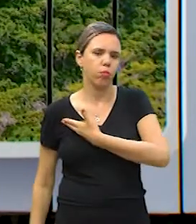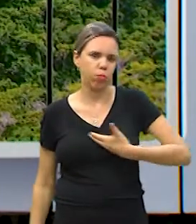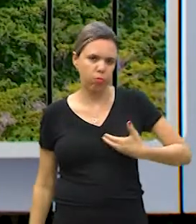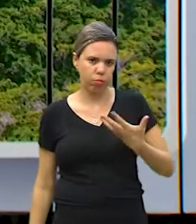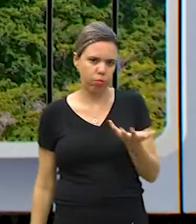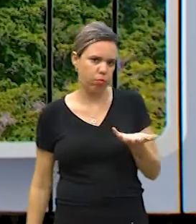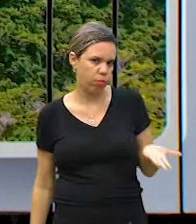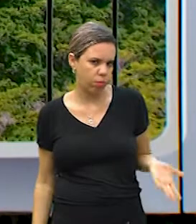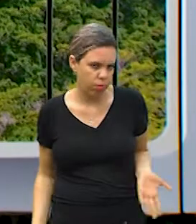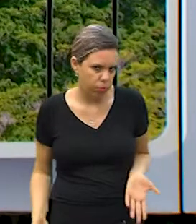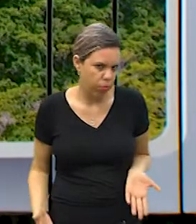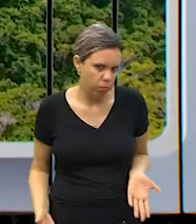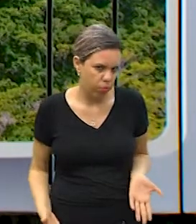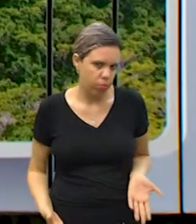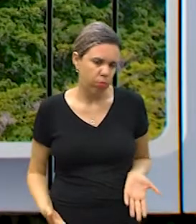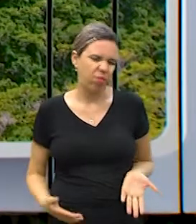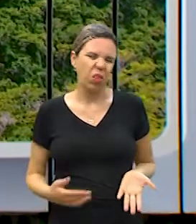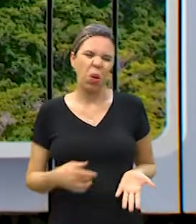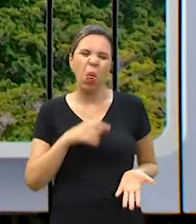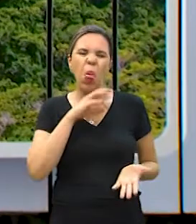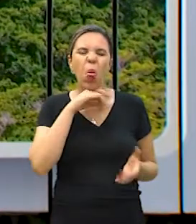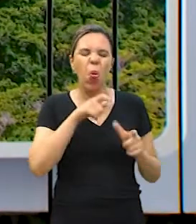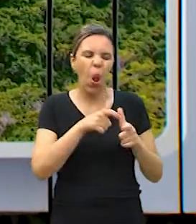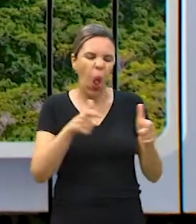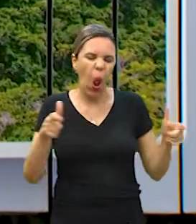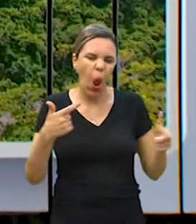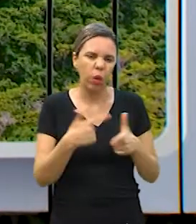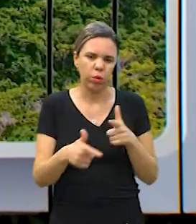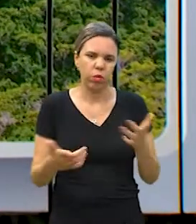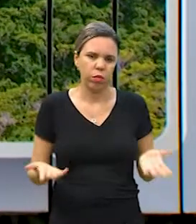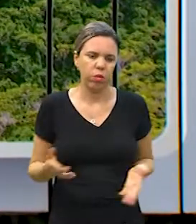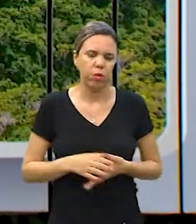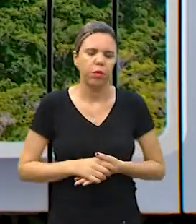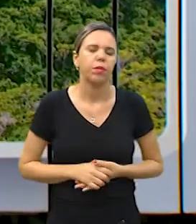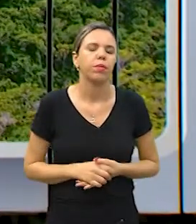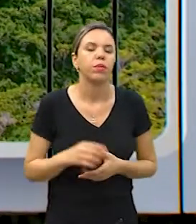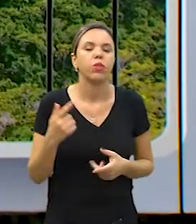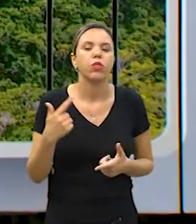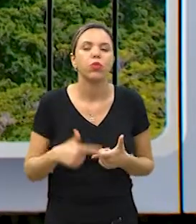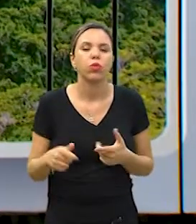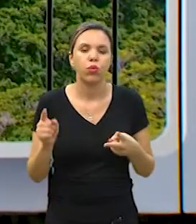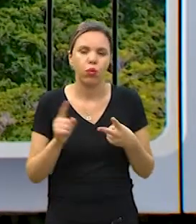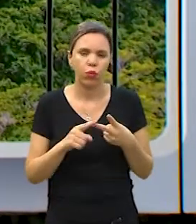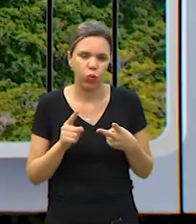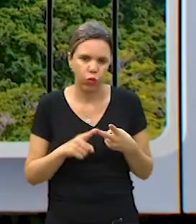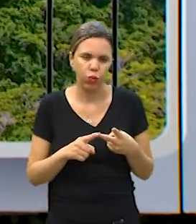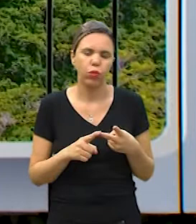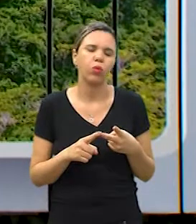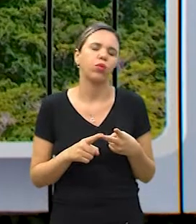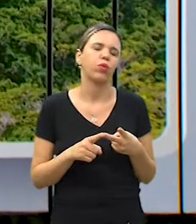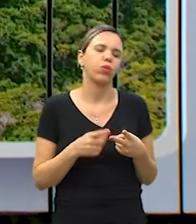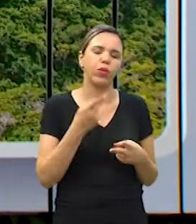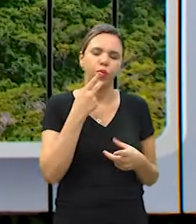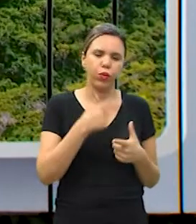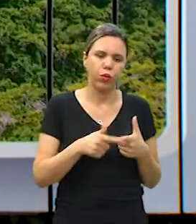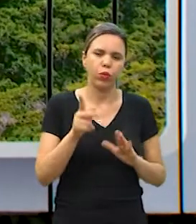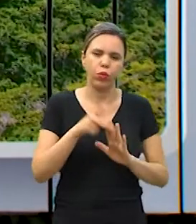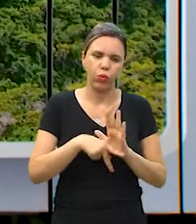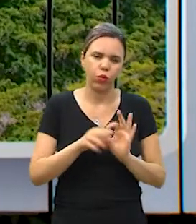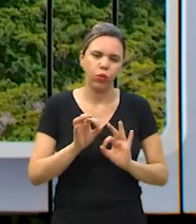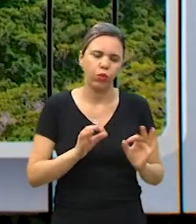governo quis. Então, uma bola de neve essas coisas. A outra questão, no que diz